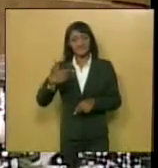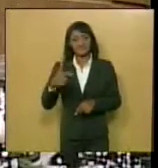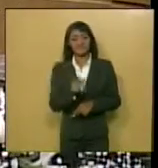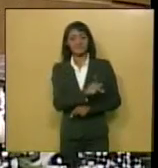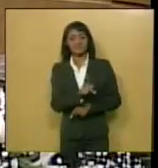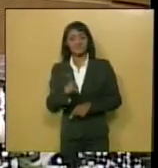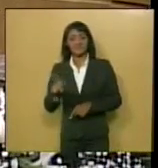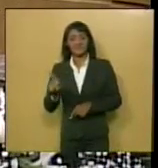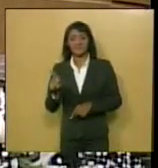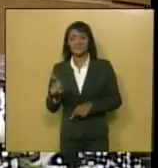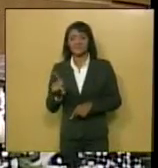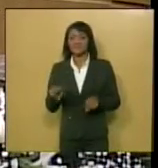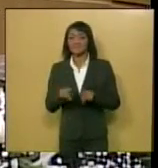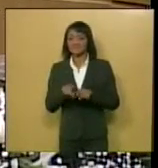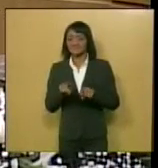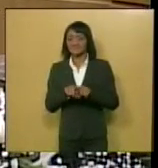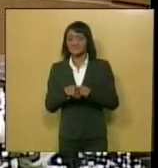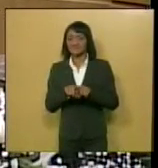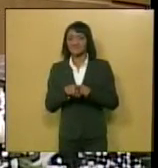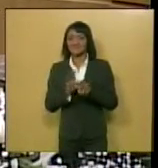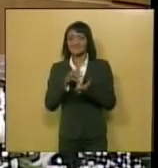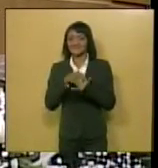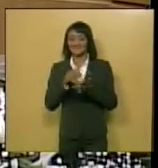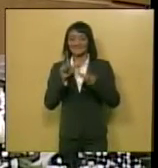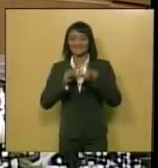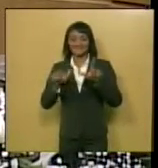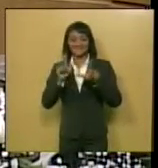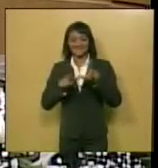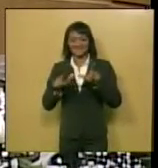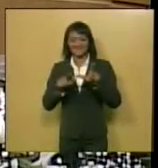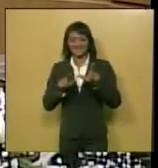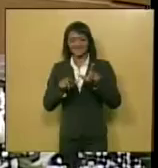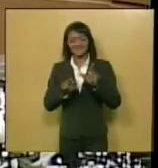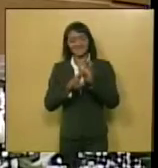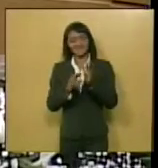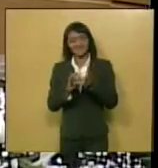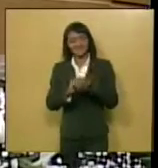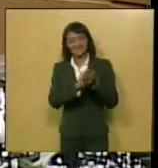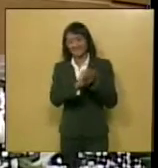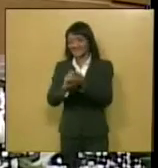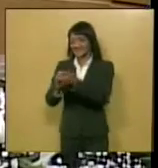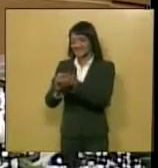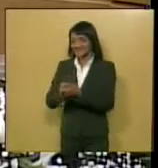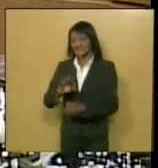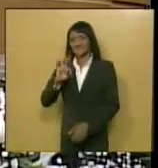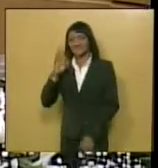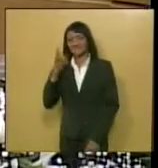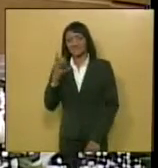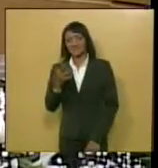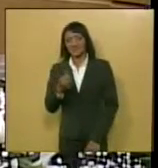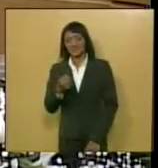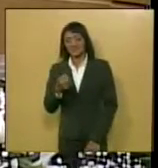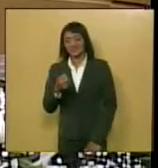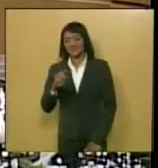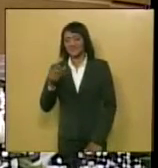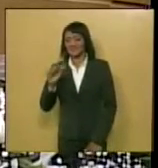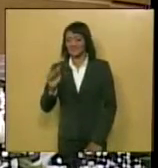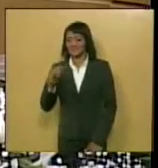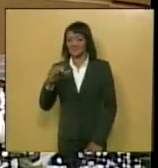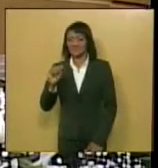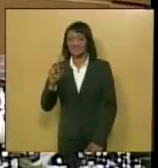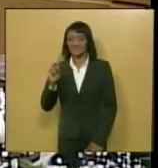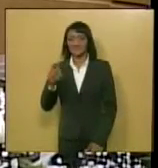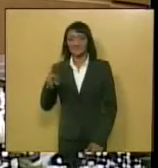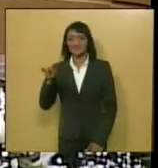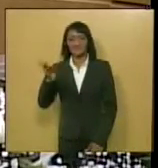vice-presidente da Academia Itabaianense de Letras, em nome de quem quero saudar todos os acadêmicos presentes, mas quero